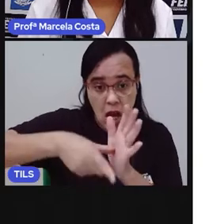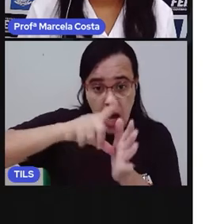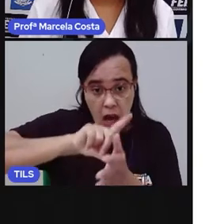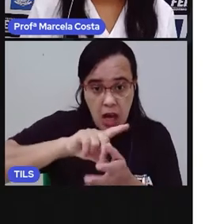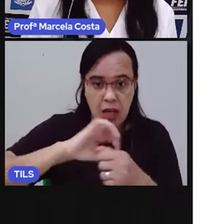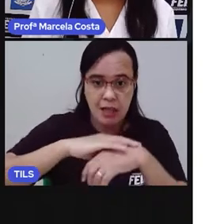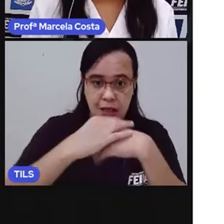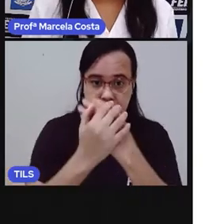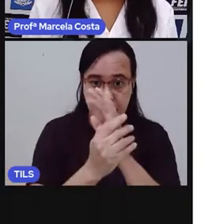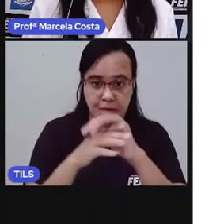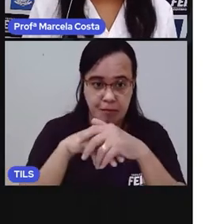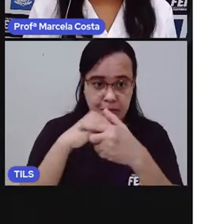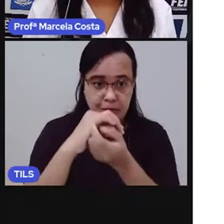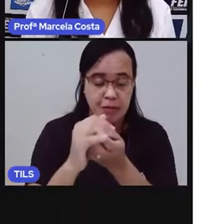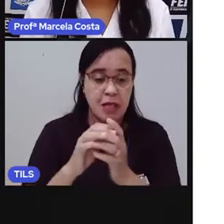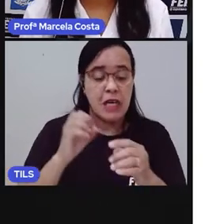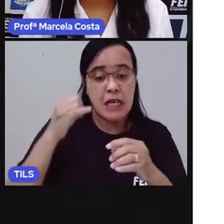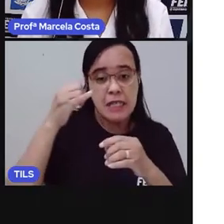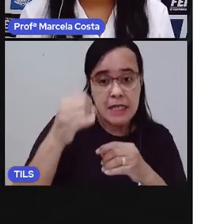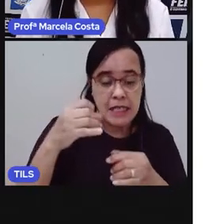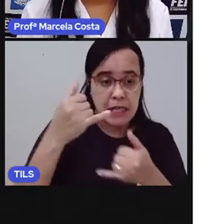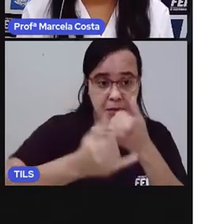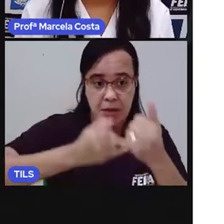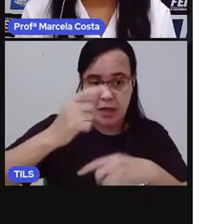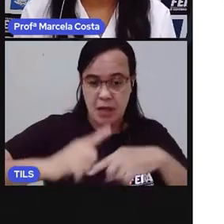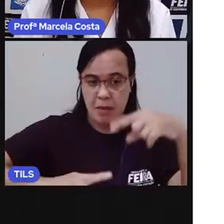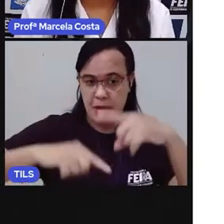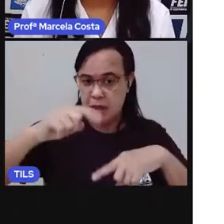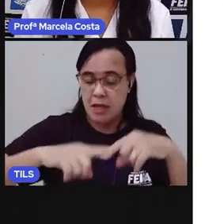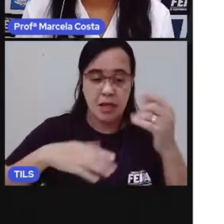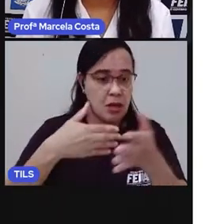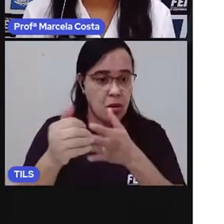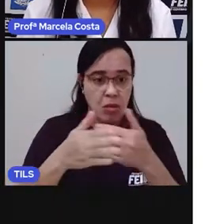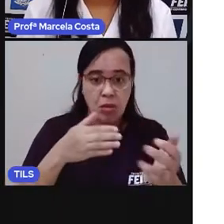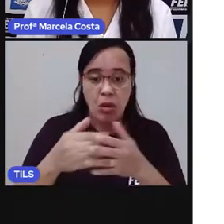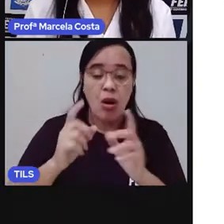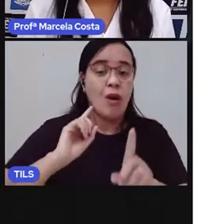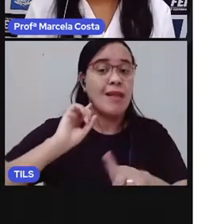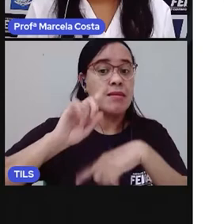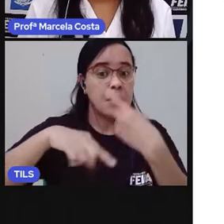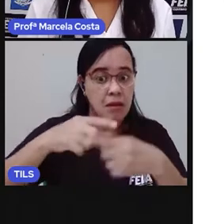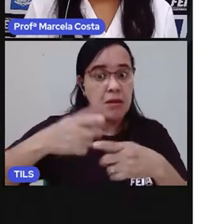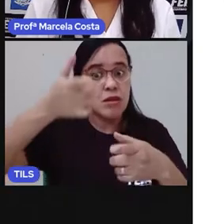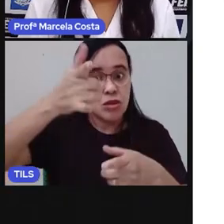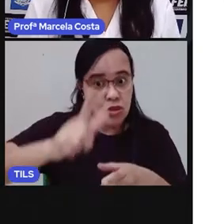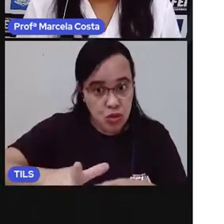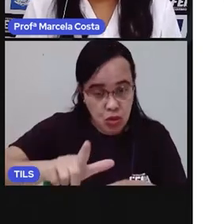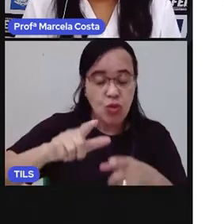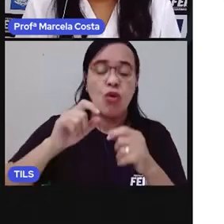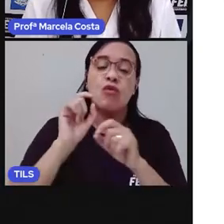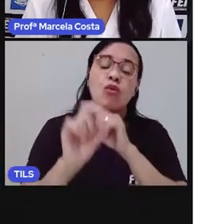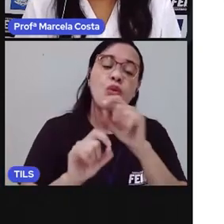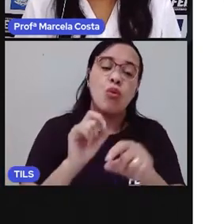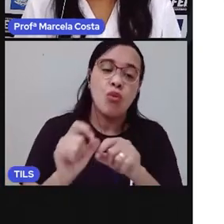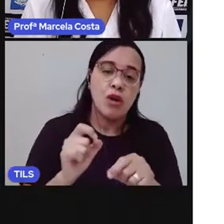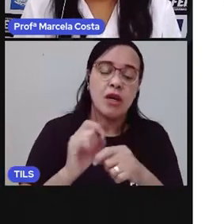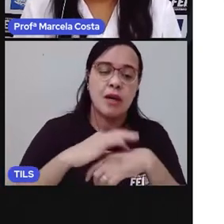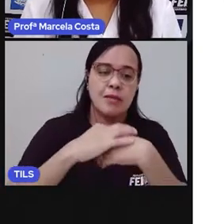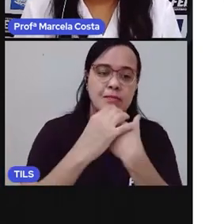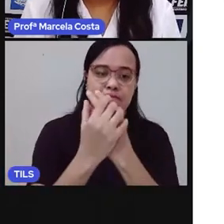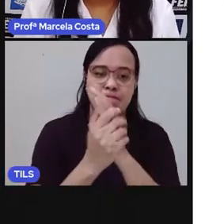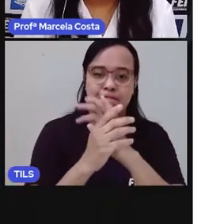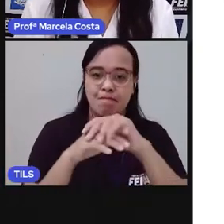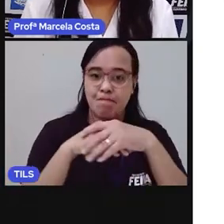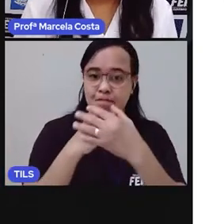algum material, com terra, massinha. Vai depois, lava bem as mãos. Esse é um procedimento